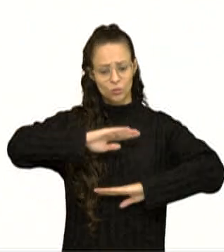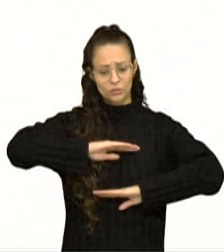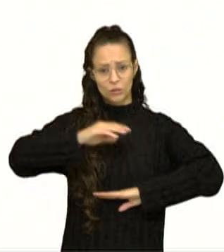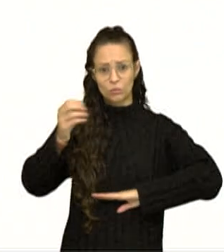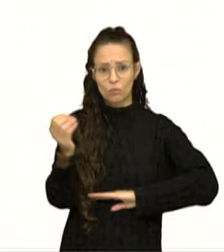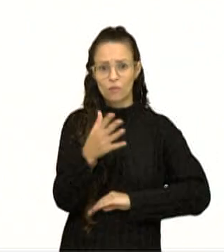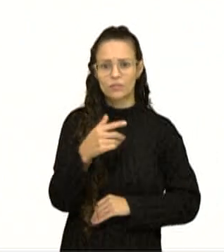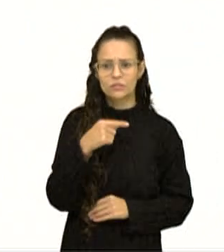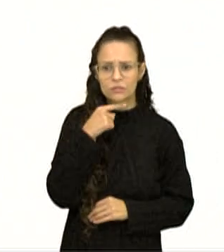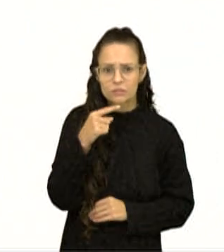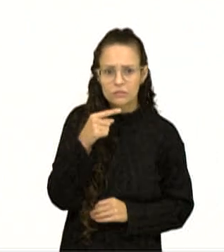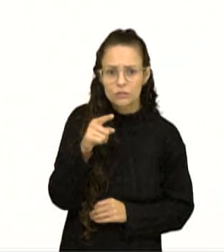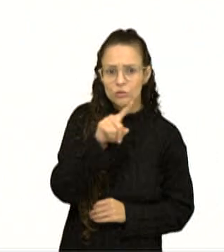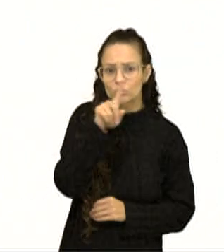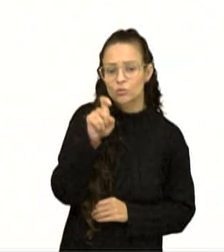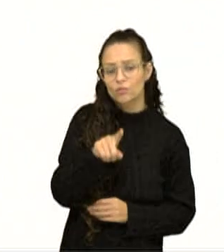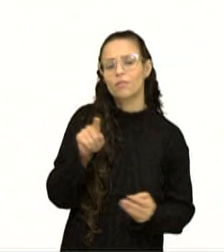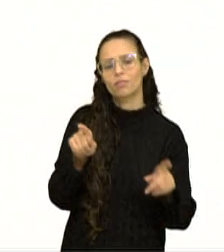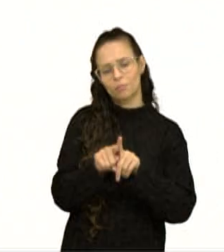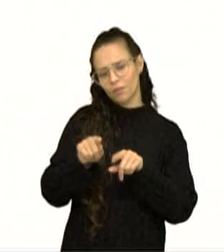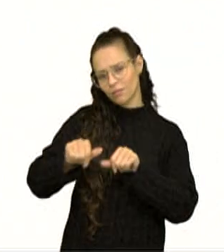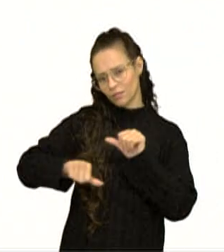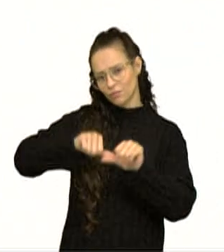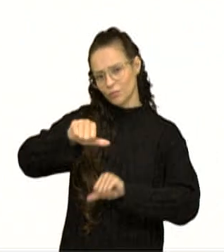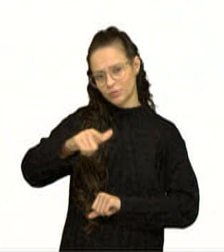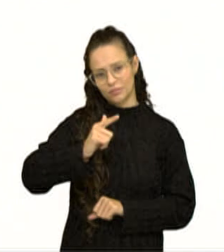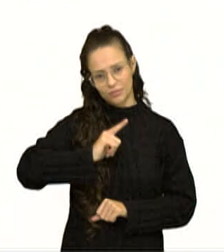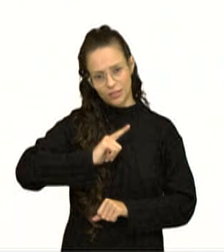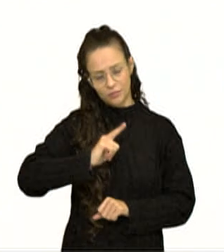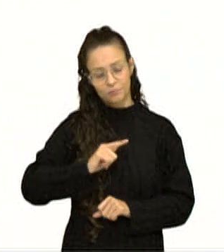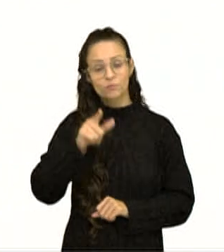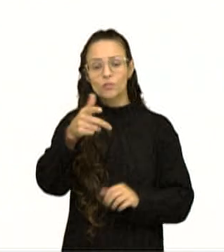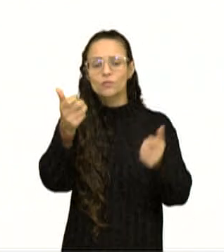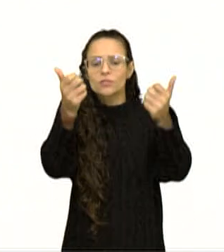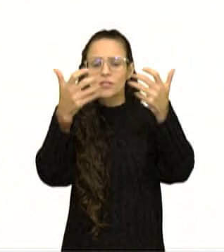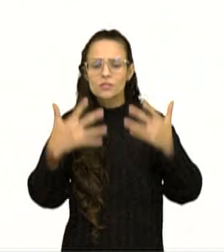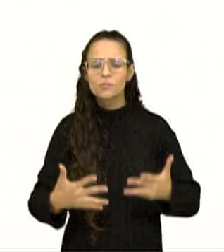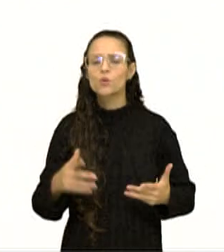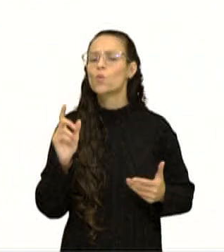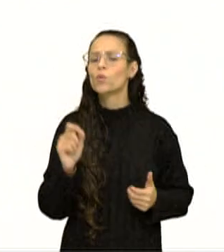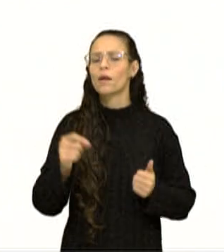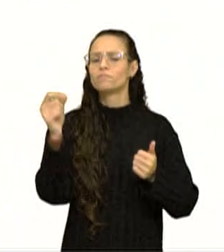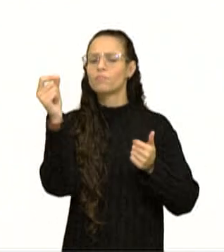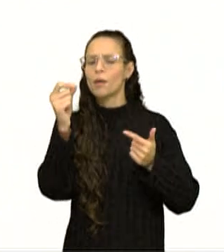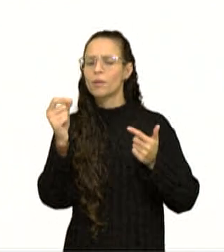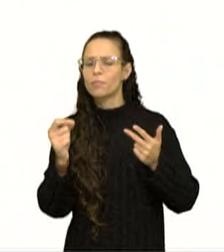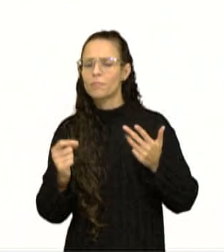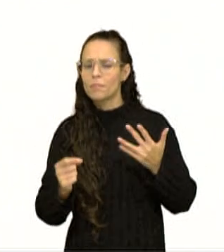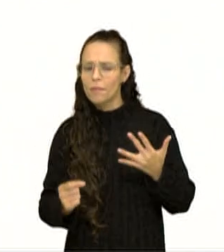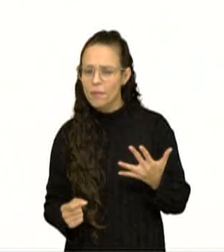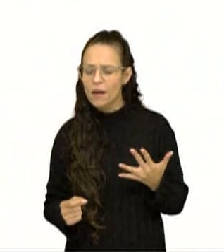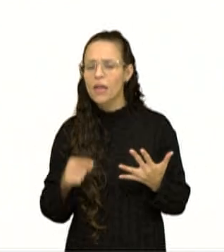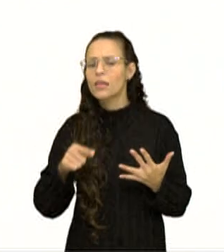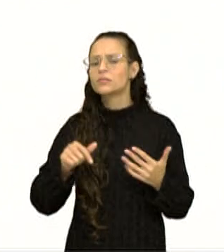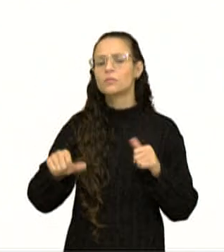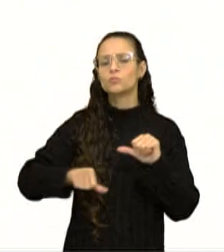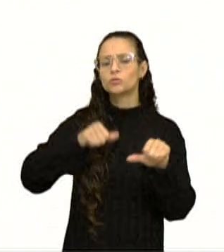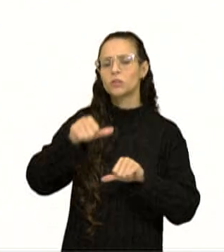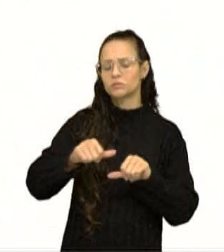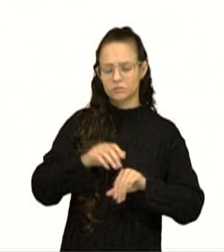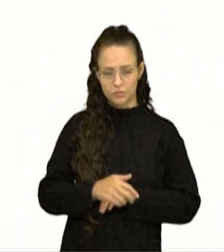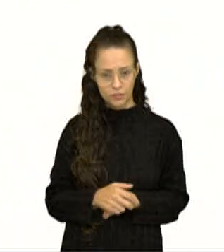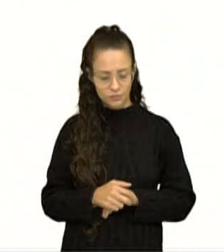geram dúvidas e provocam transformações. Comente quais seriam algumas dessas